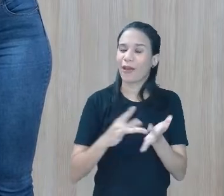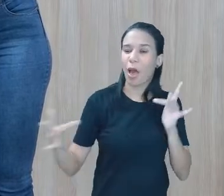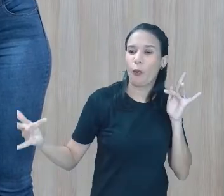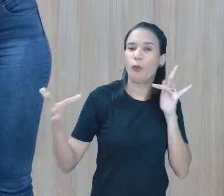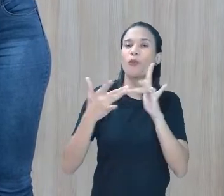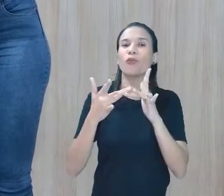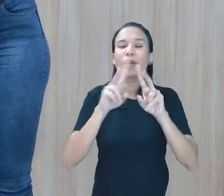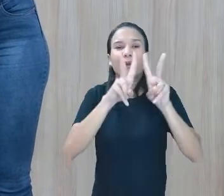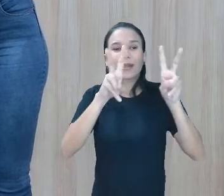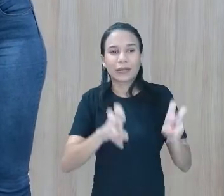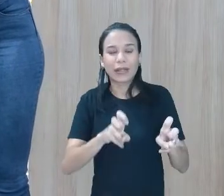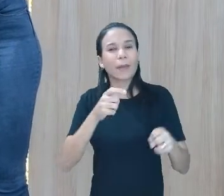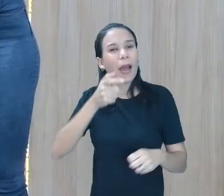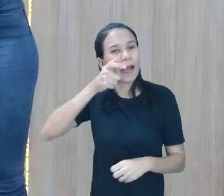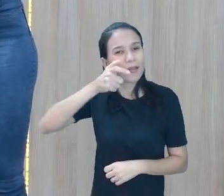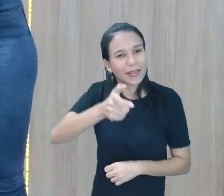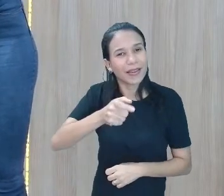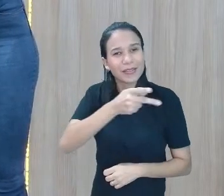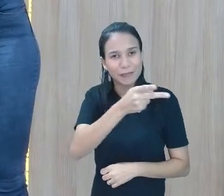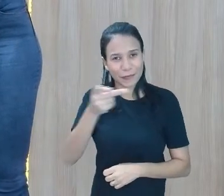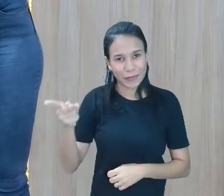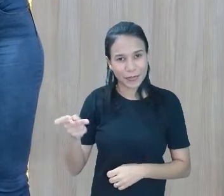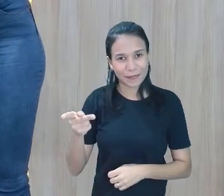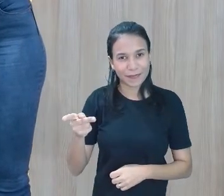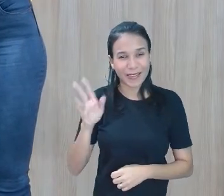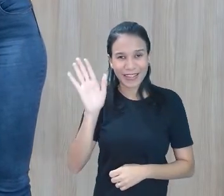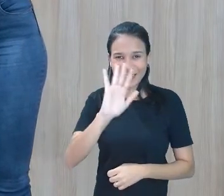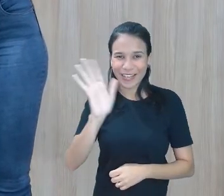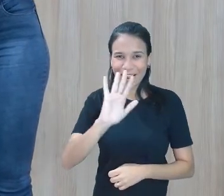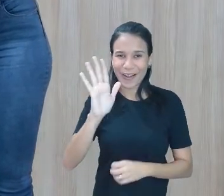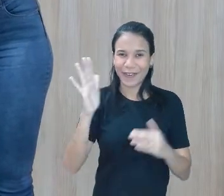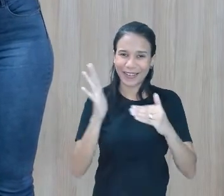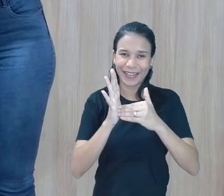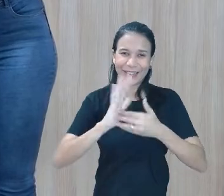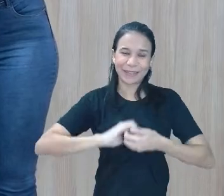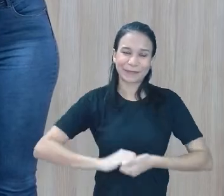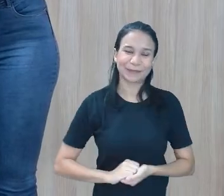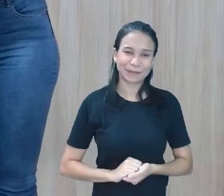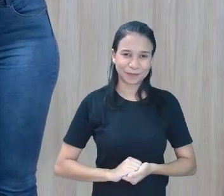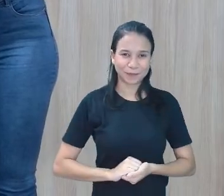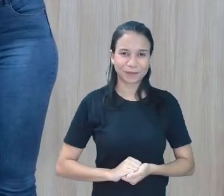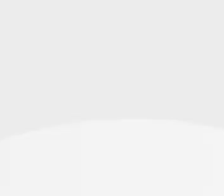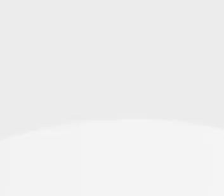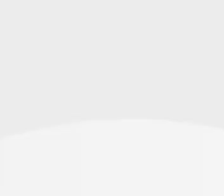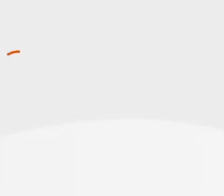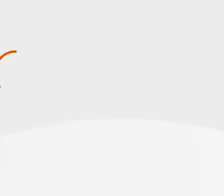vez mais trazer temáticas que sejam interessantes para vocês. Tchau, tchau, até a próxima.